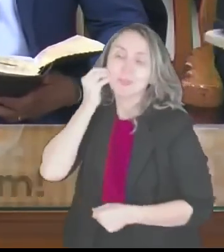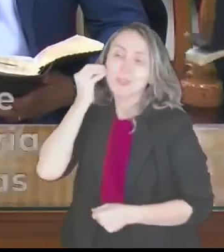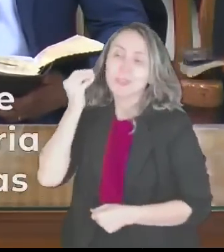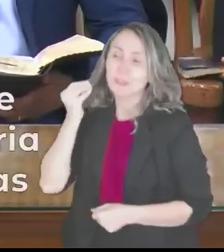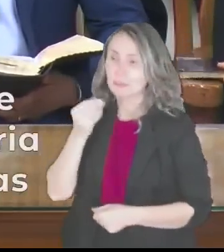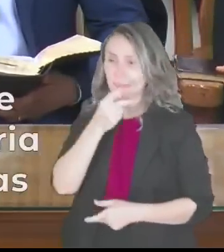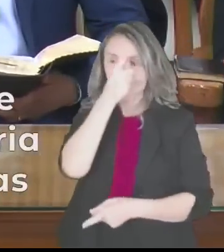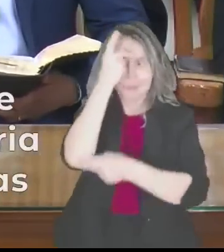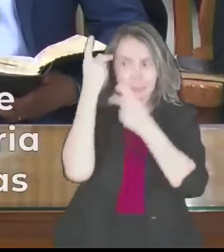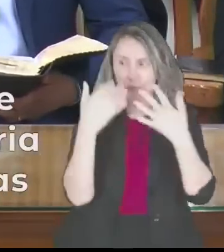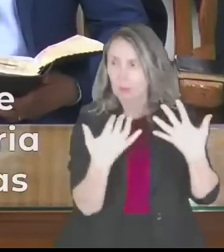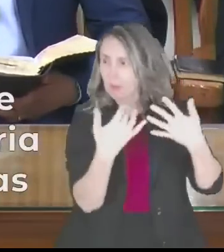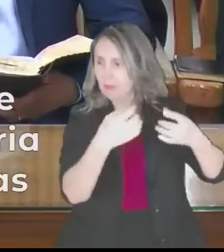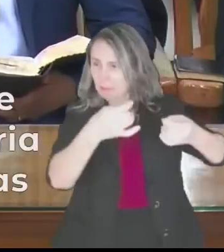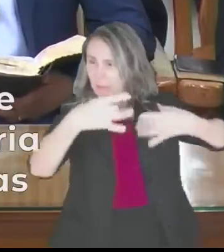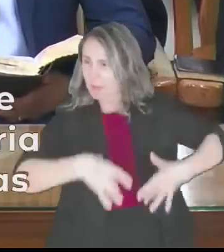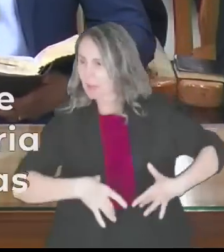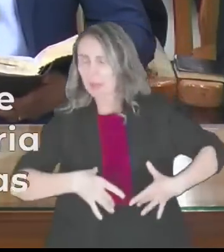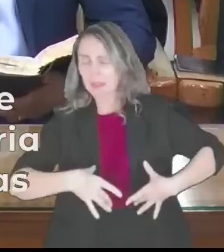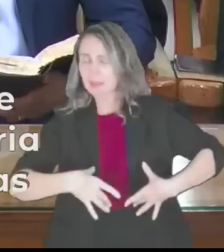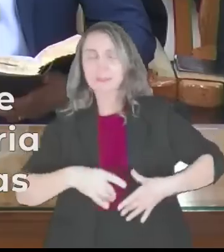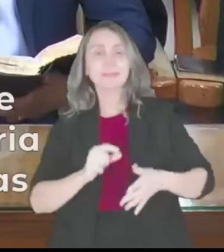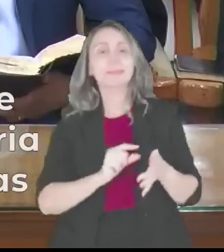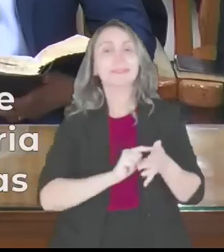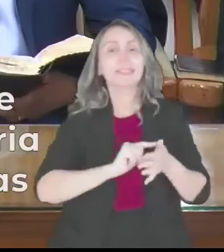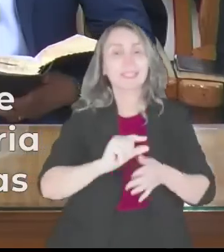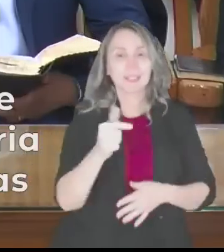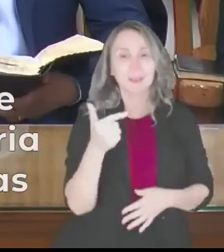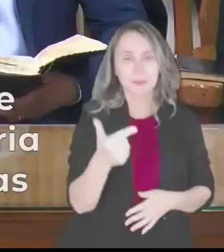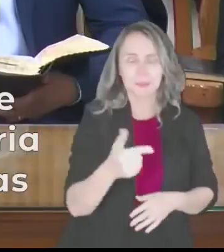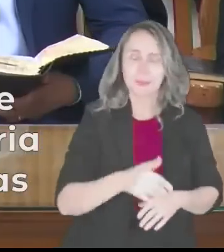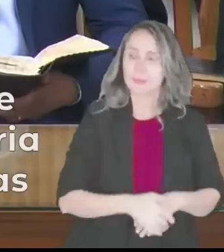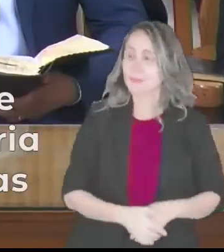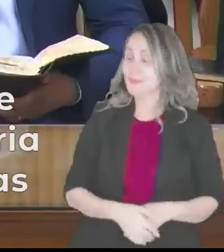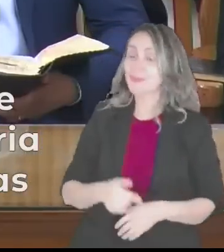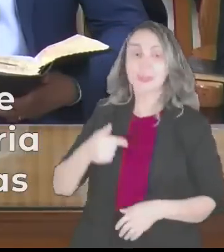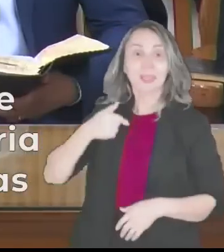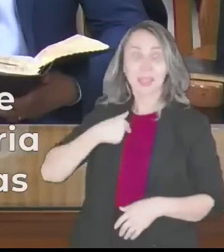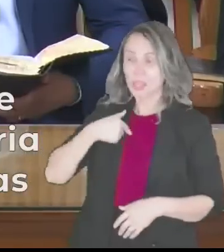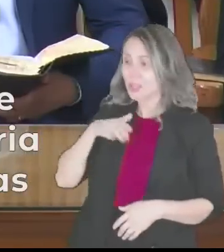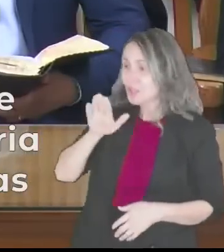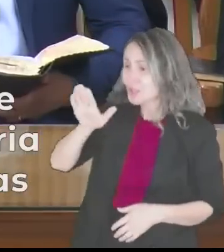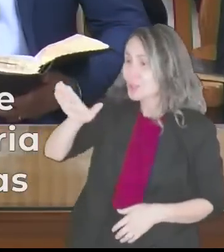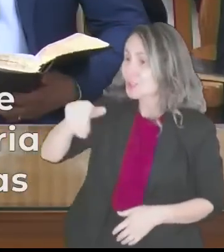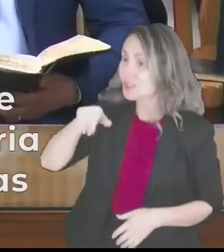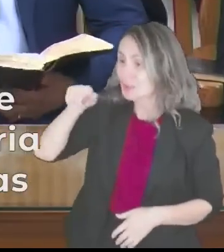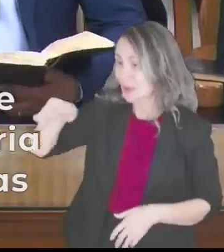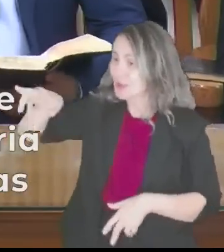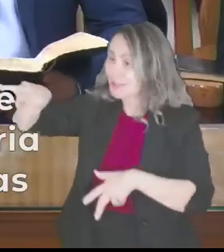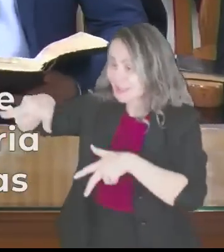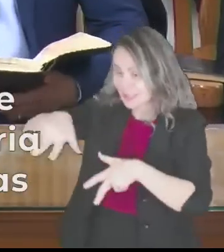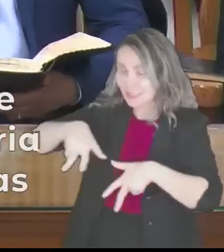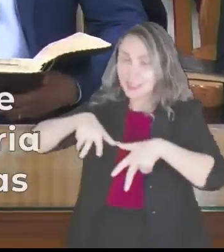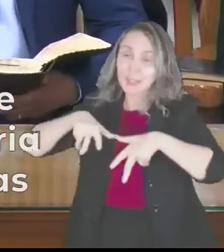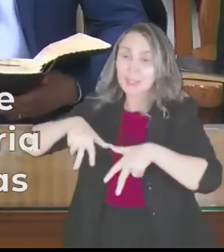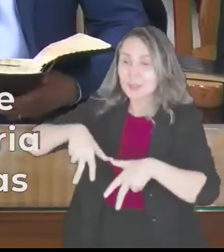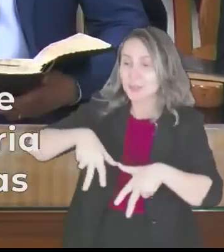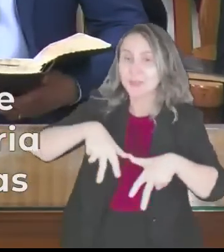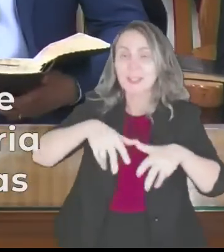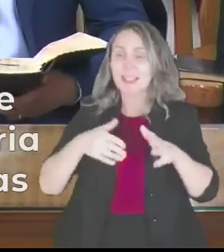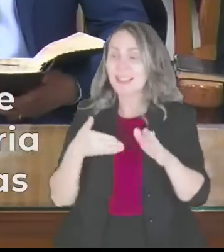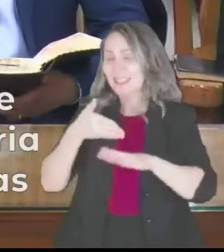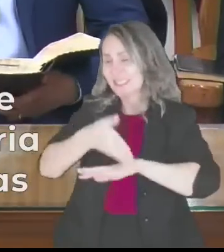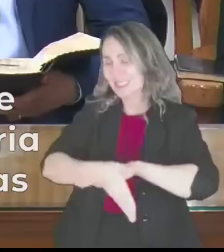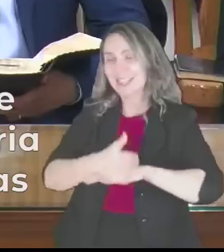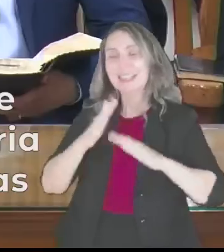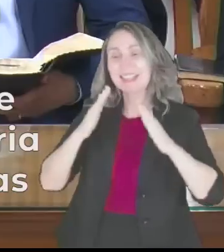2. Levar-te-ia e te introduziria na casa de quem, meus amados irmãos? Minha mãe. E tu, o